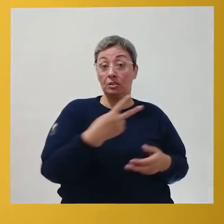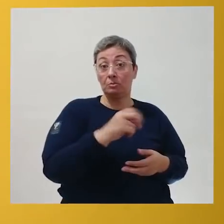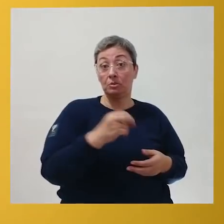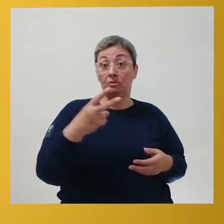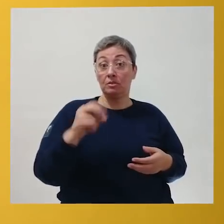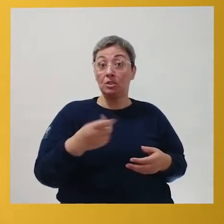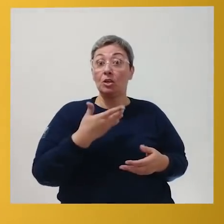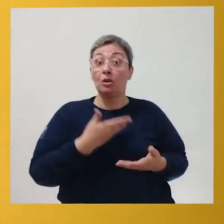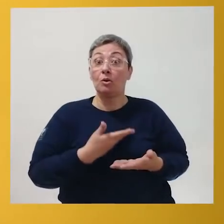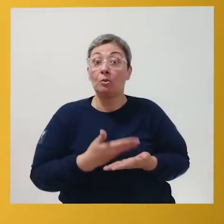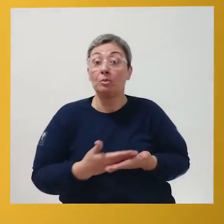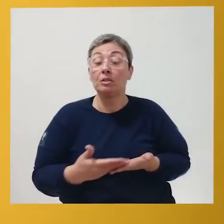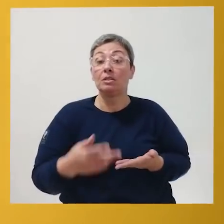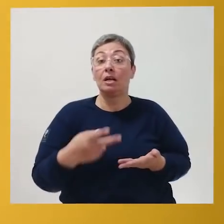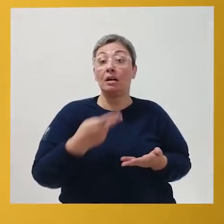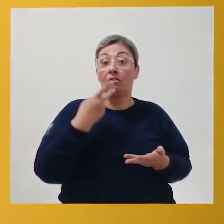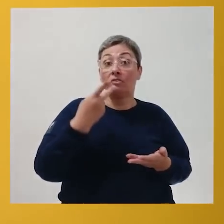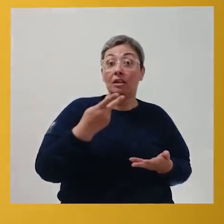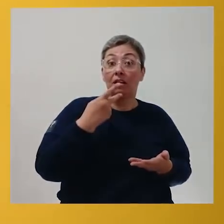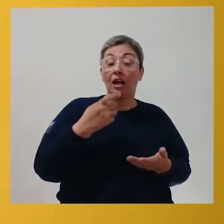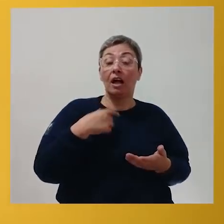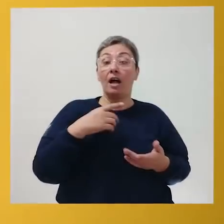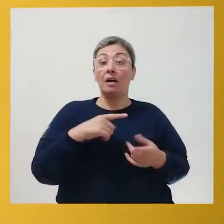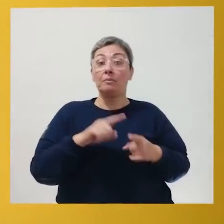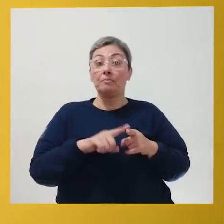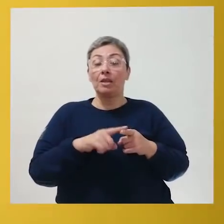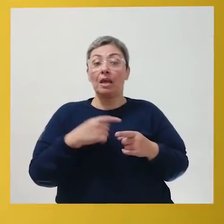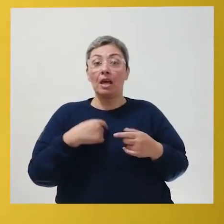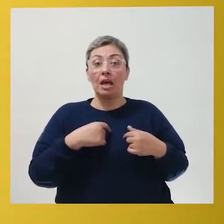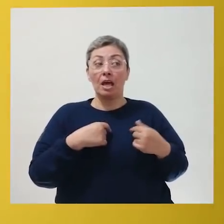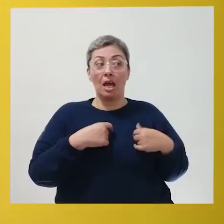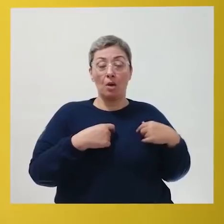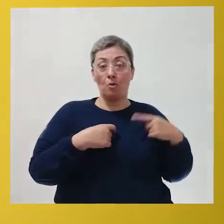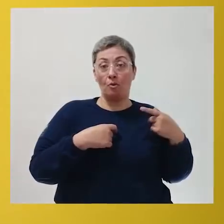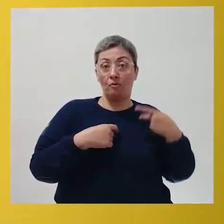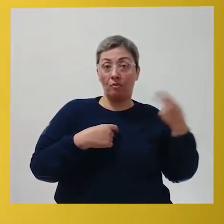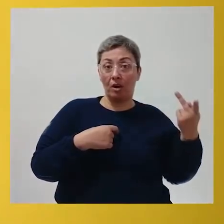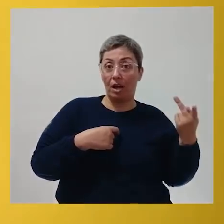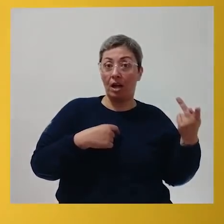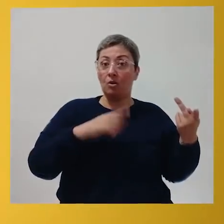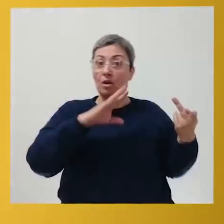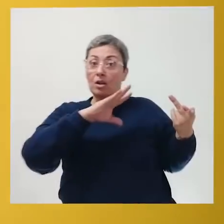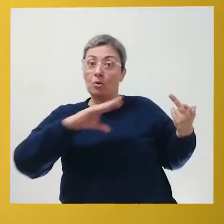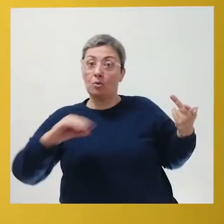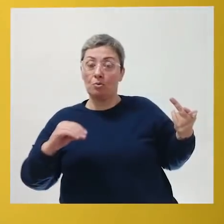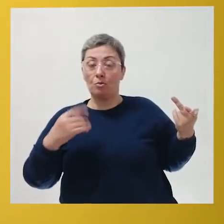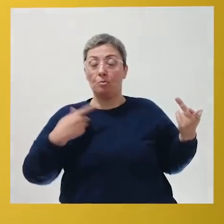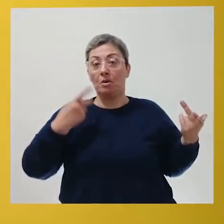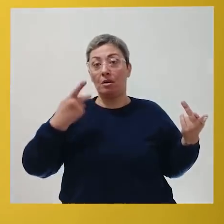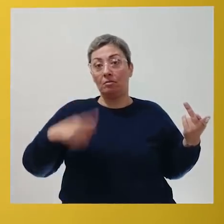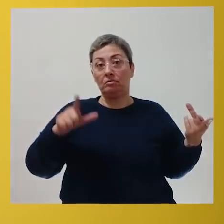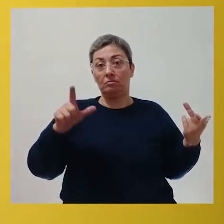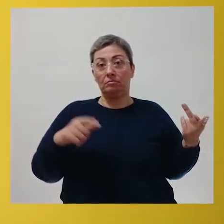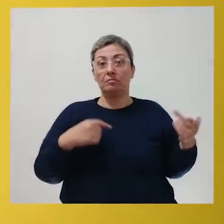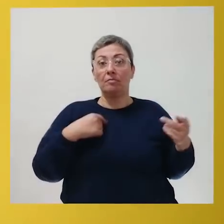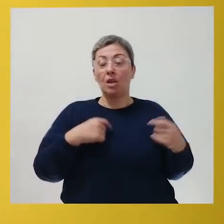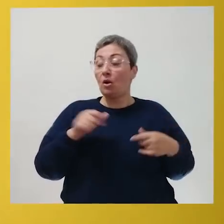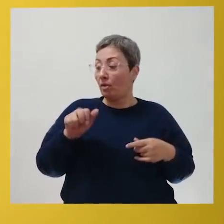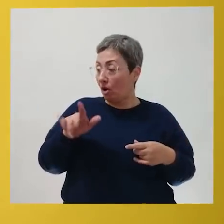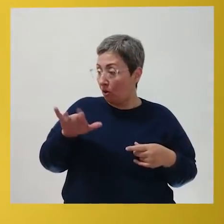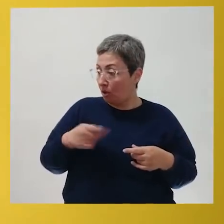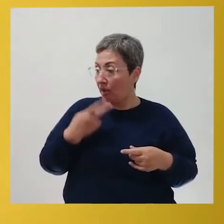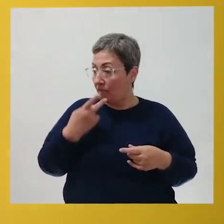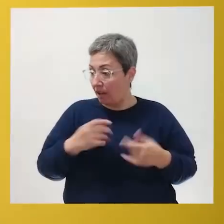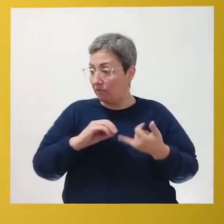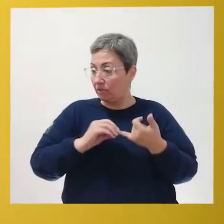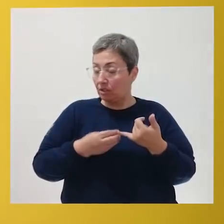começou a falar, começou a emitir ecolalia, que é eu falo uma palavra e peço para que ele fale, repita. Fala